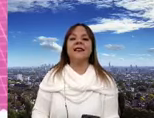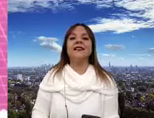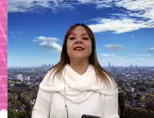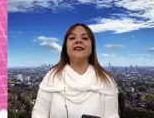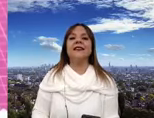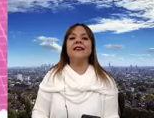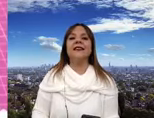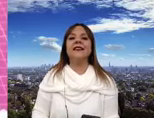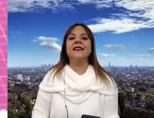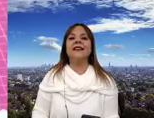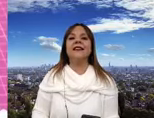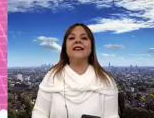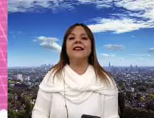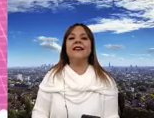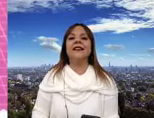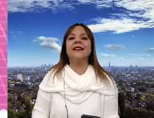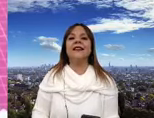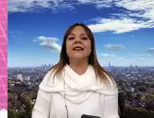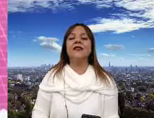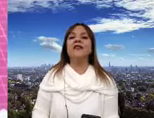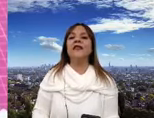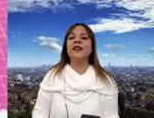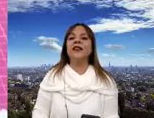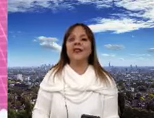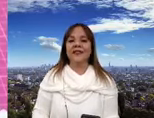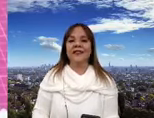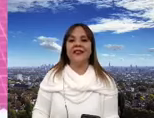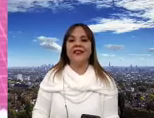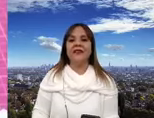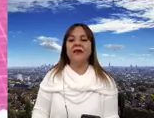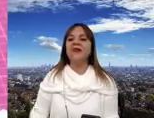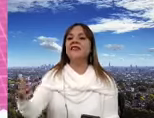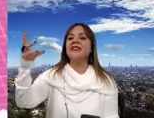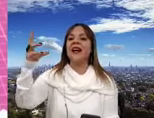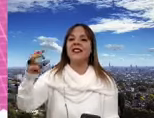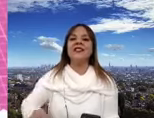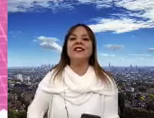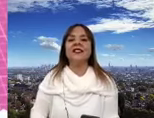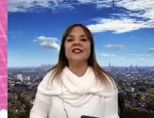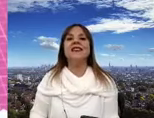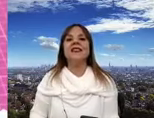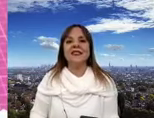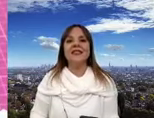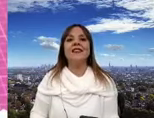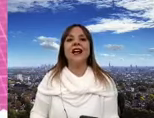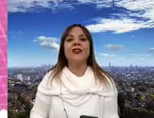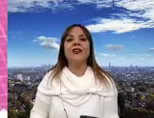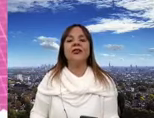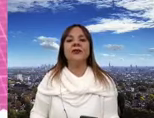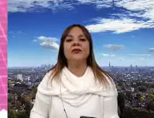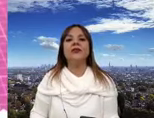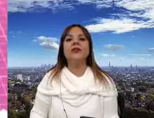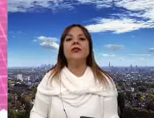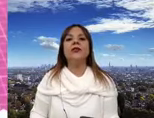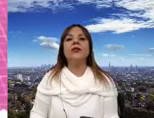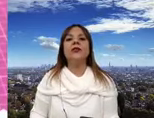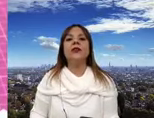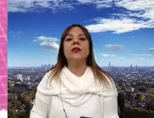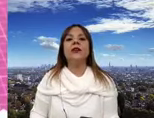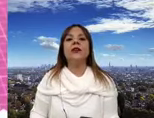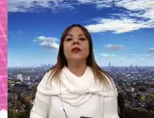aí, por isso que ela fala, dá um vivinho, né? Parece que tá Vivinho. vivo, ó. Uma Aí dá o vivacidade. vivinho, Tá ótimo. né? E